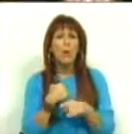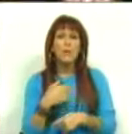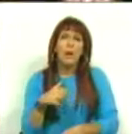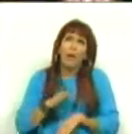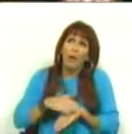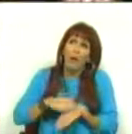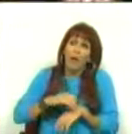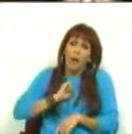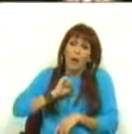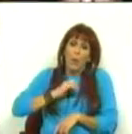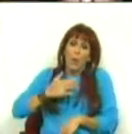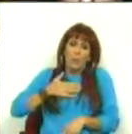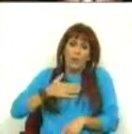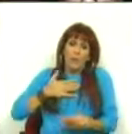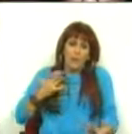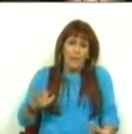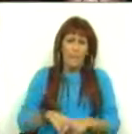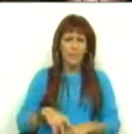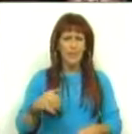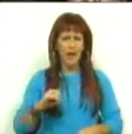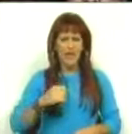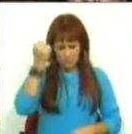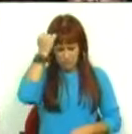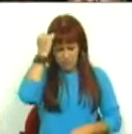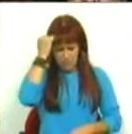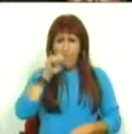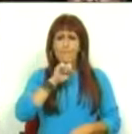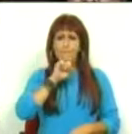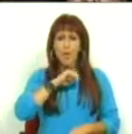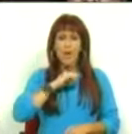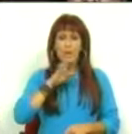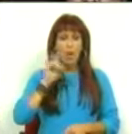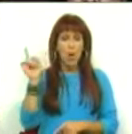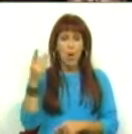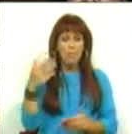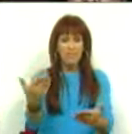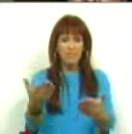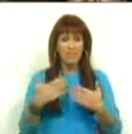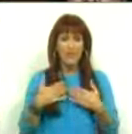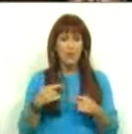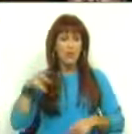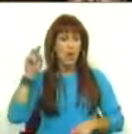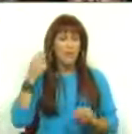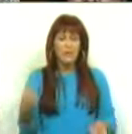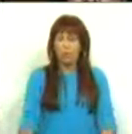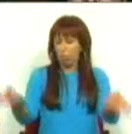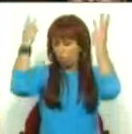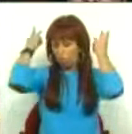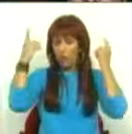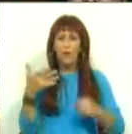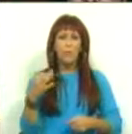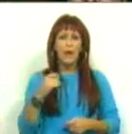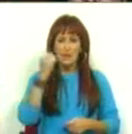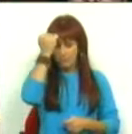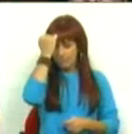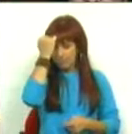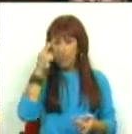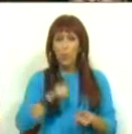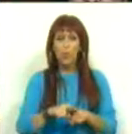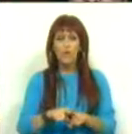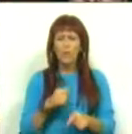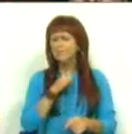contrição. Porque o PS só pode estar arrependido de não nos ter dado ouvidos. O PS só pode estar arrependido